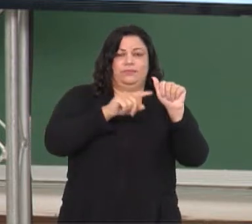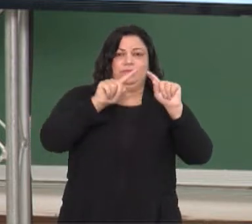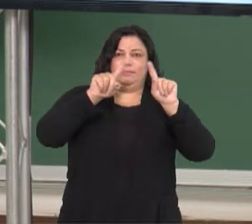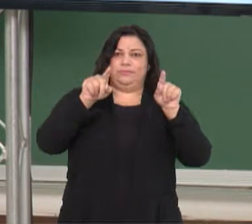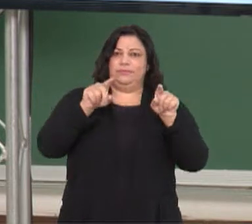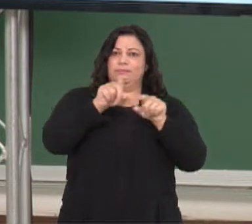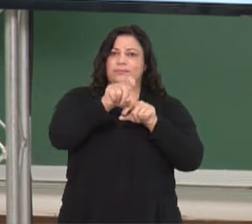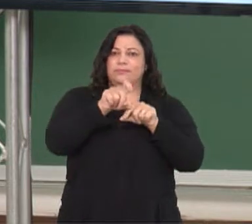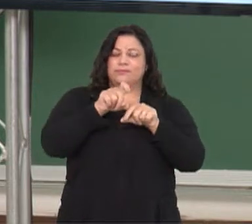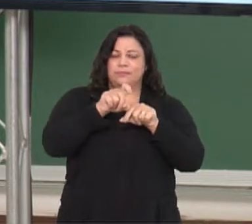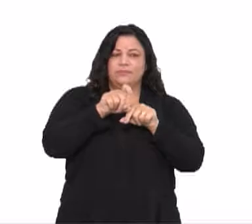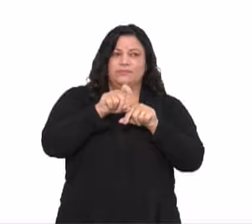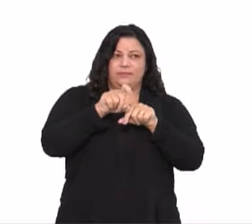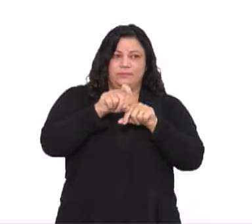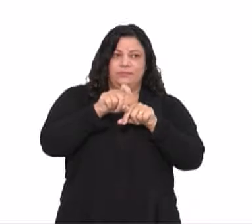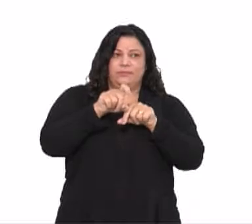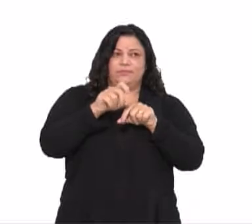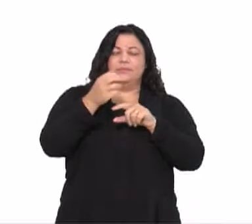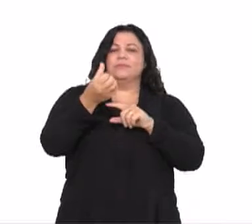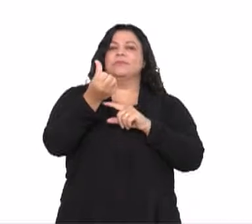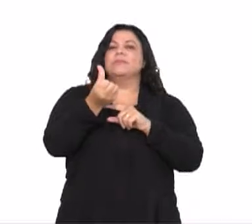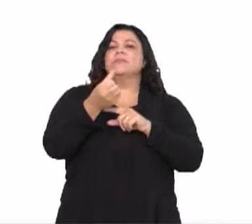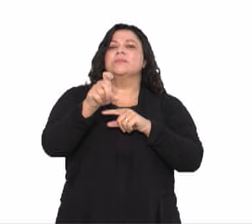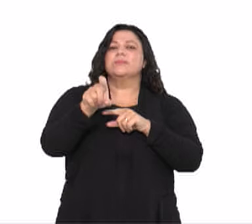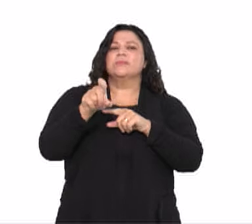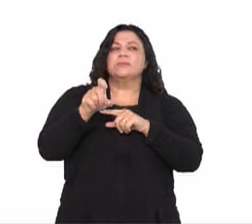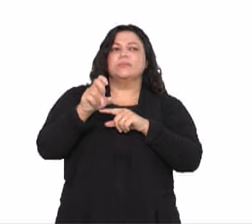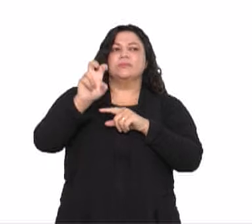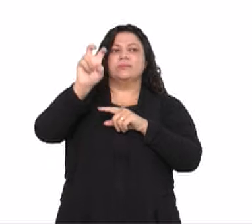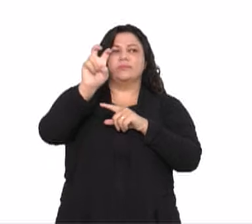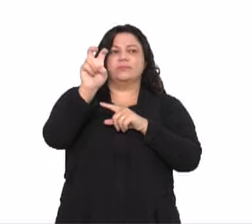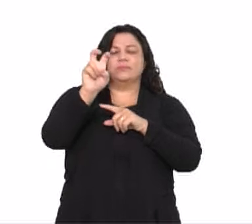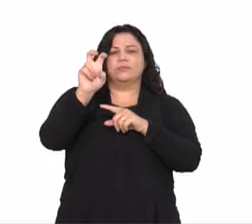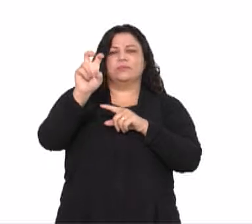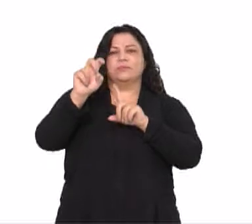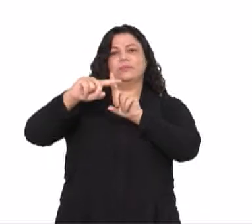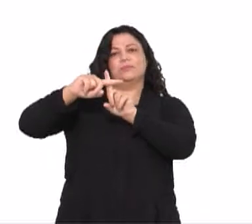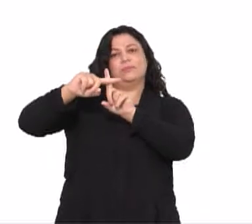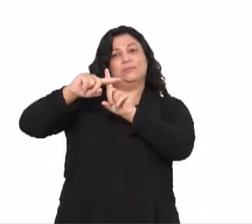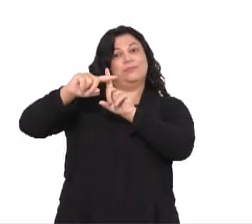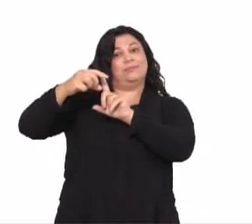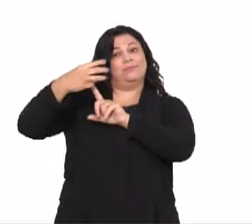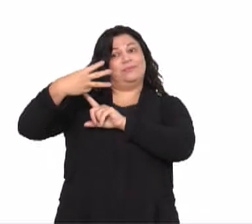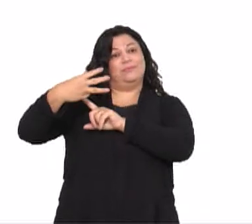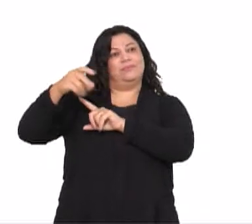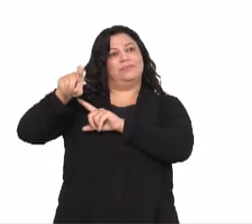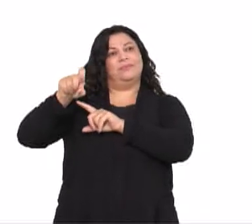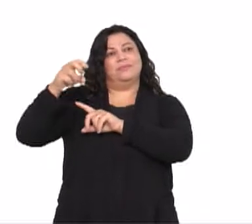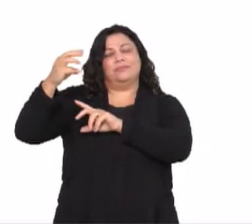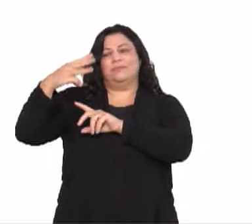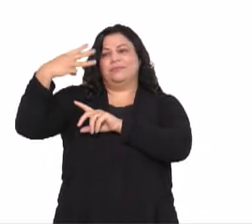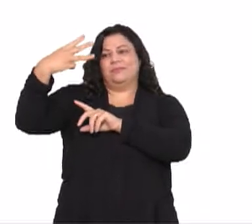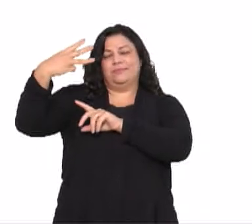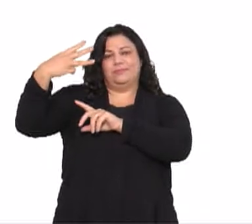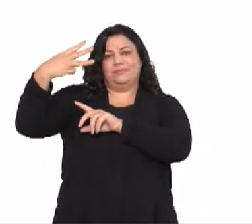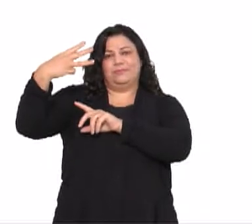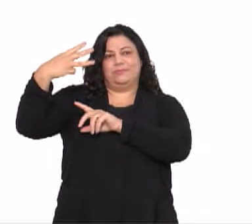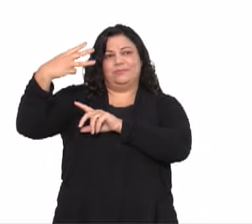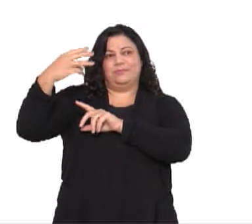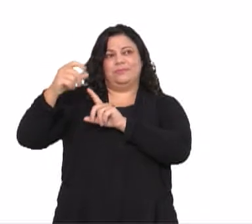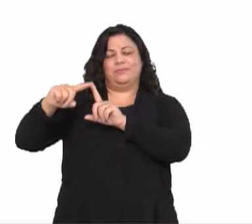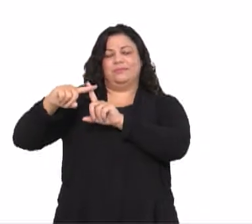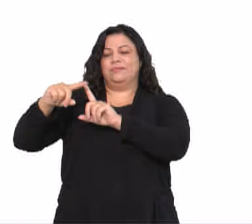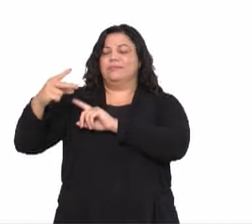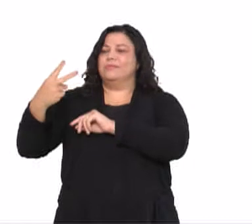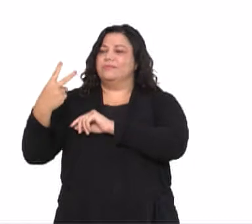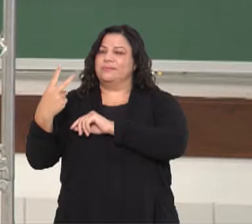A, ele é 6x à quinta mais 3x ao cubo mais 2x. Esse é o resultado final da